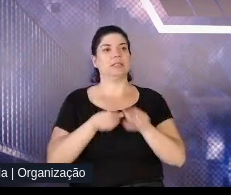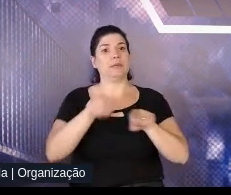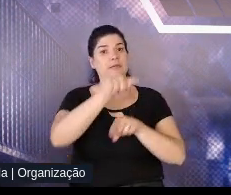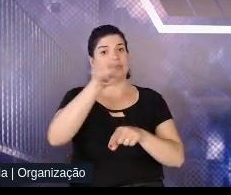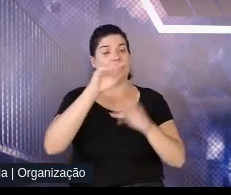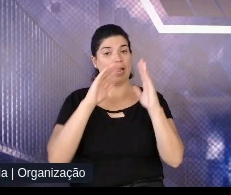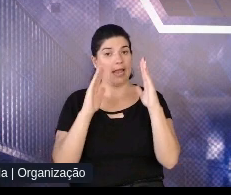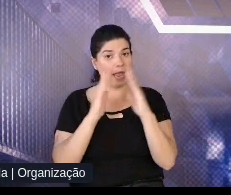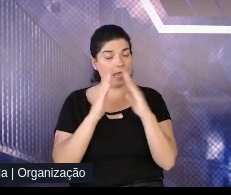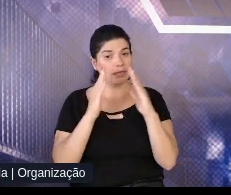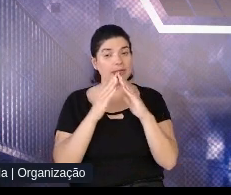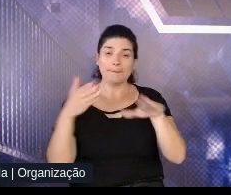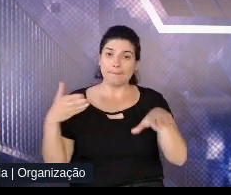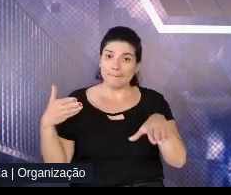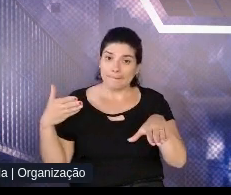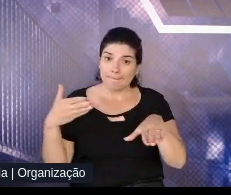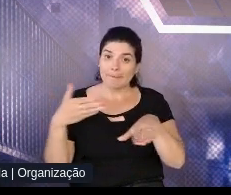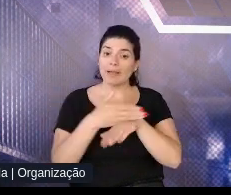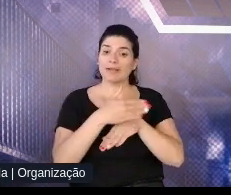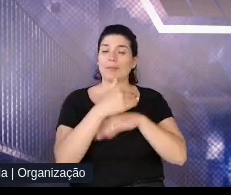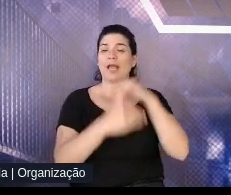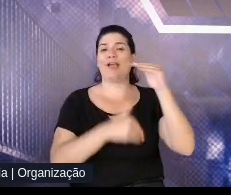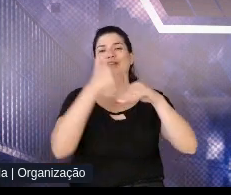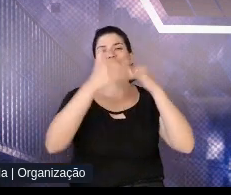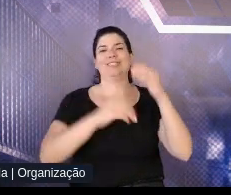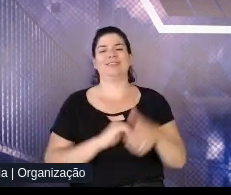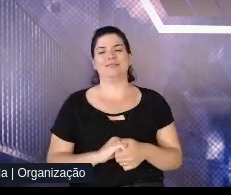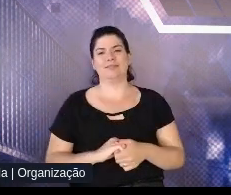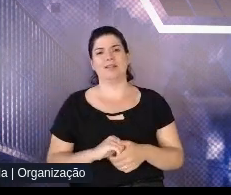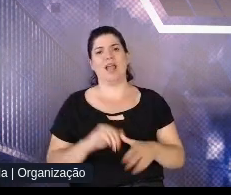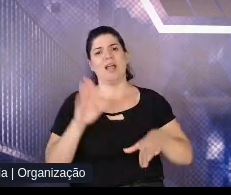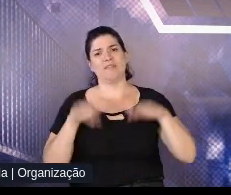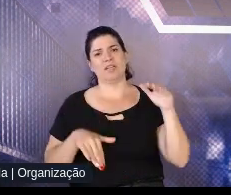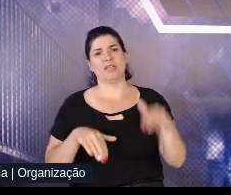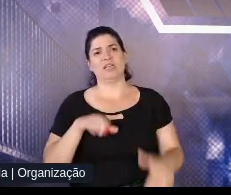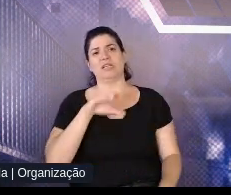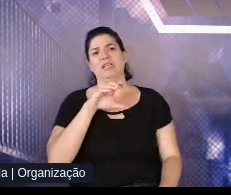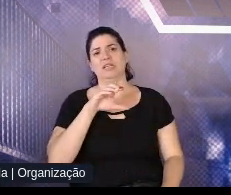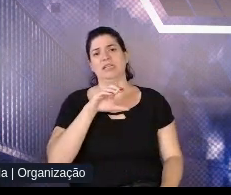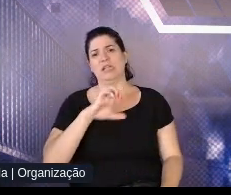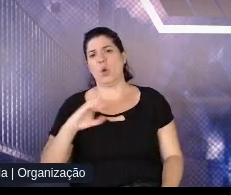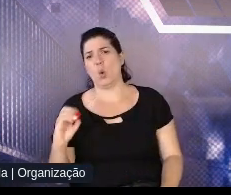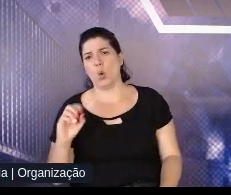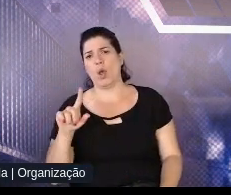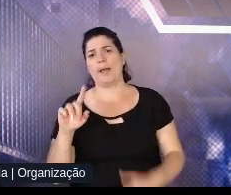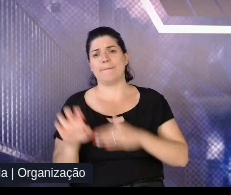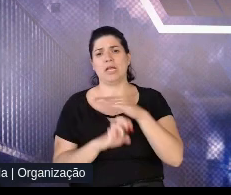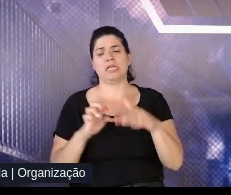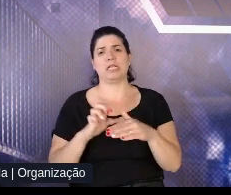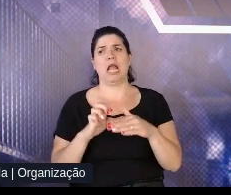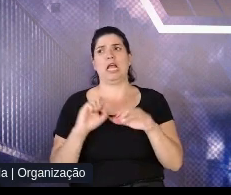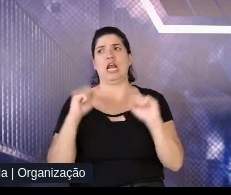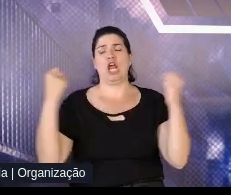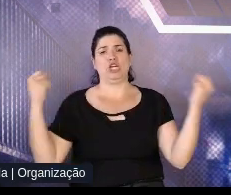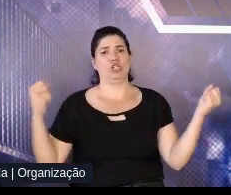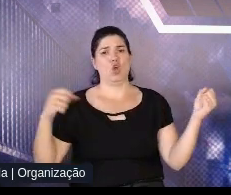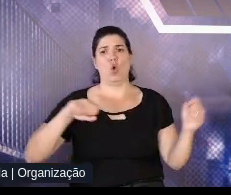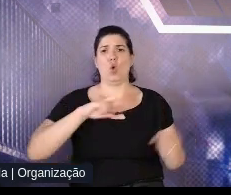casa, fazer parte dessa revolução. Às vezes você não pode ser um CEO de uma empresa grande, às vezes você não pode ser um